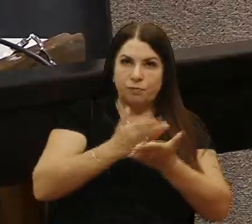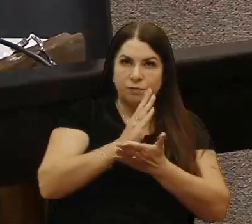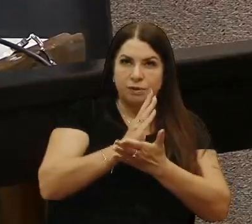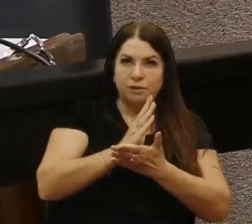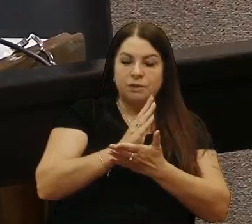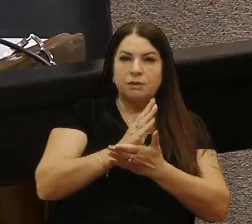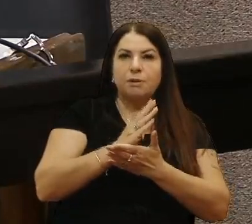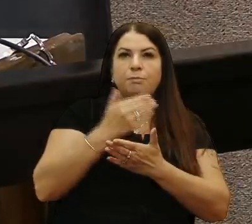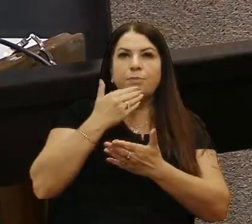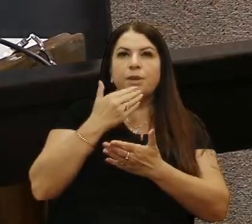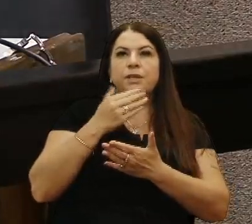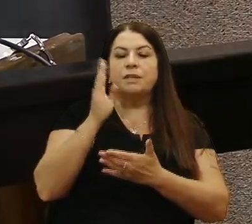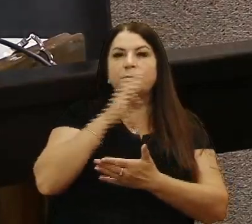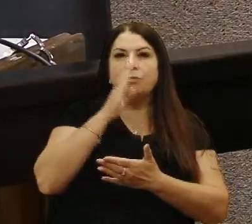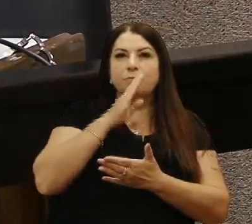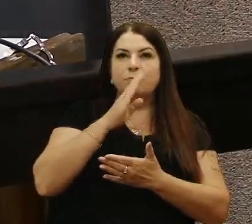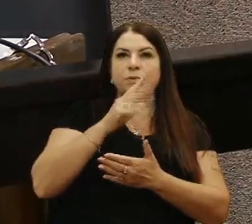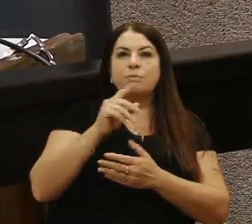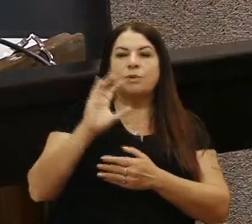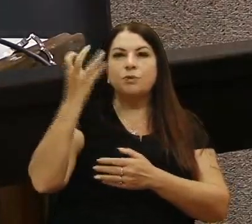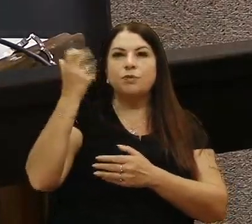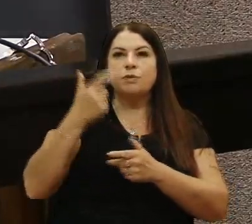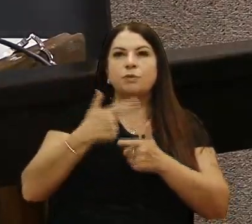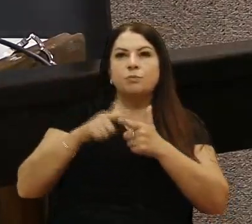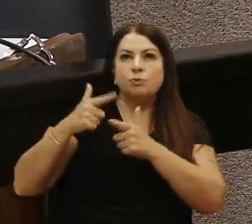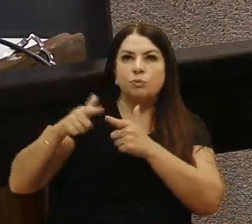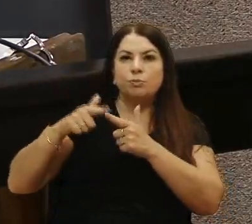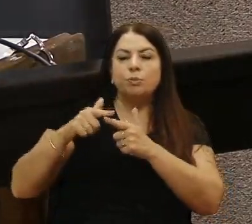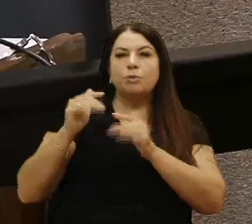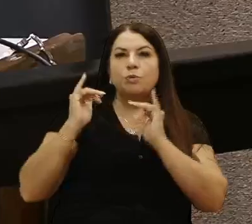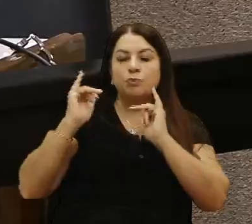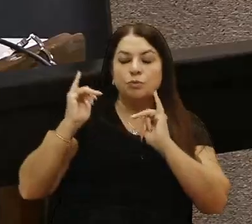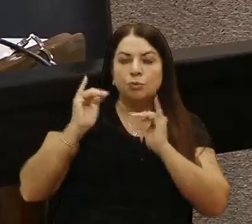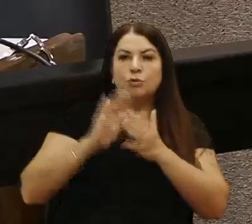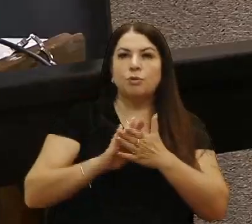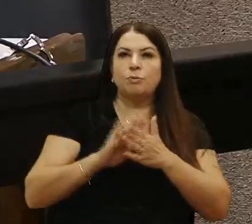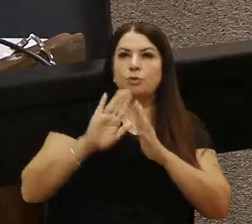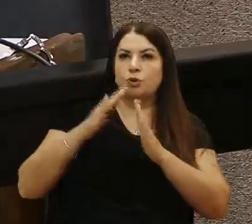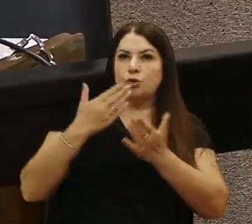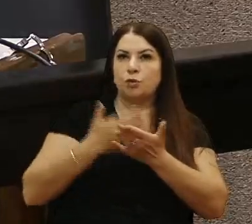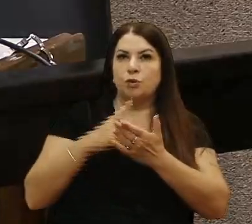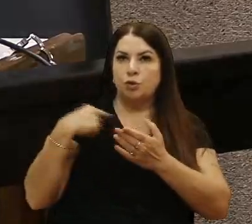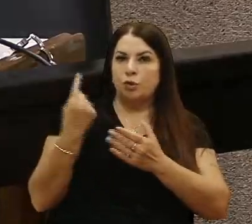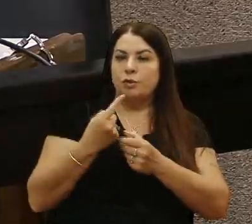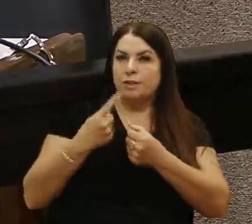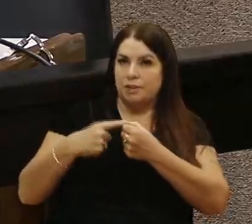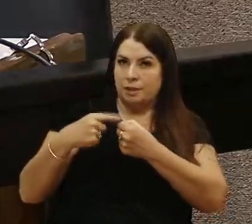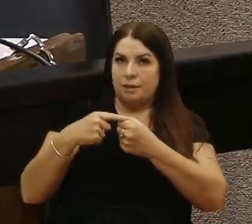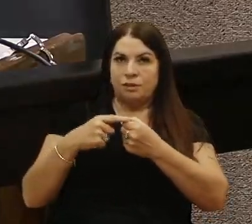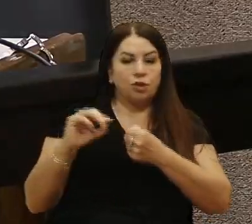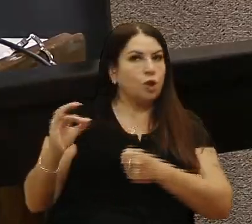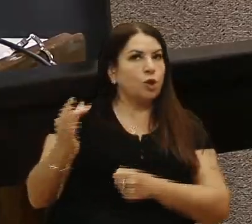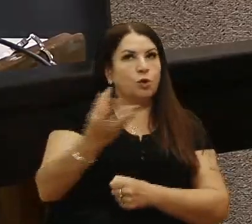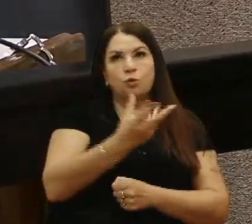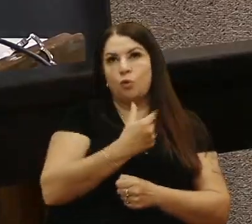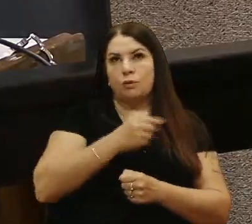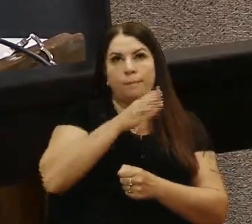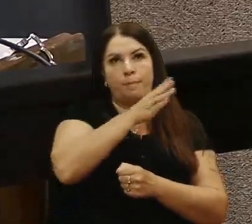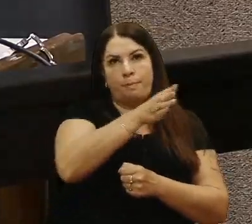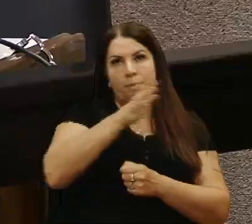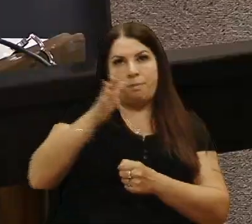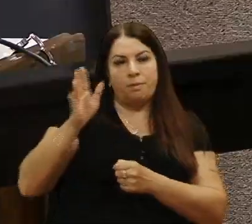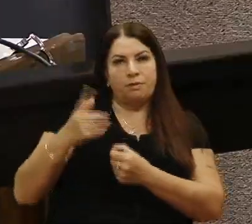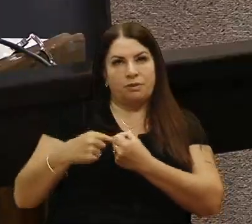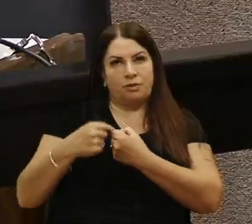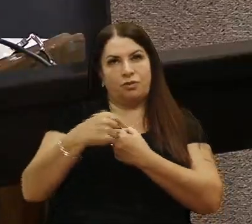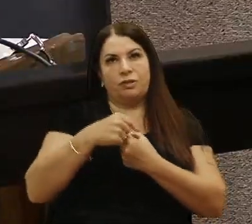pares. Eu peço essa agilidade para resolver os problemas do transporte escolar na nossa cidade, em todos os cantos de Caxias